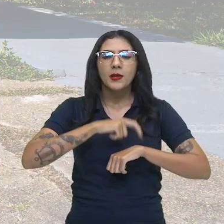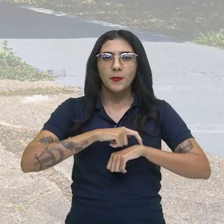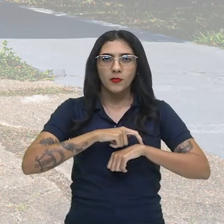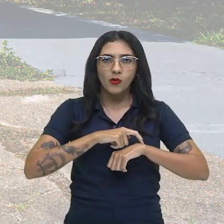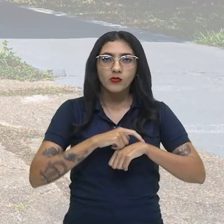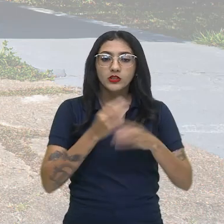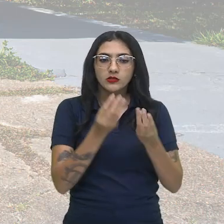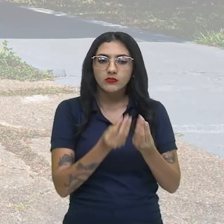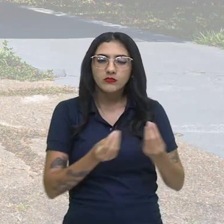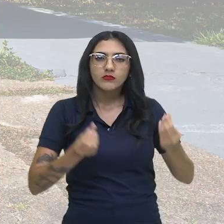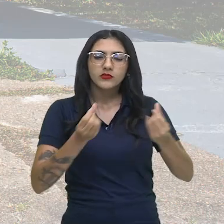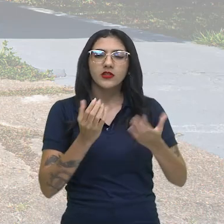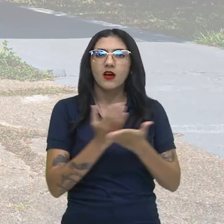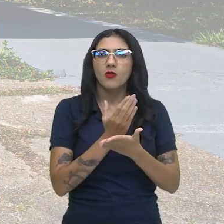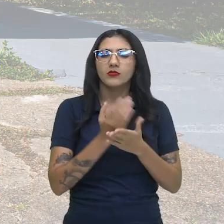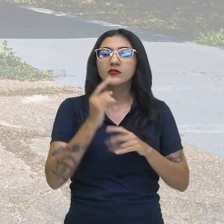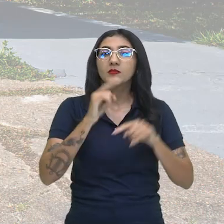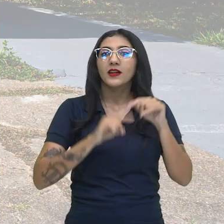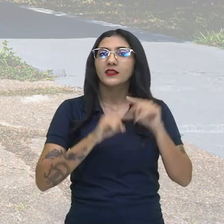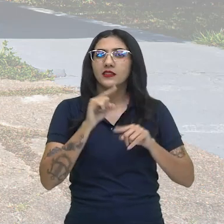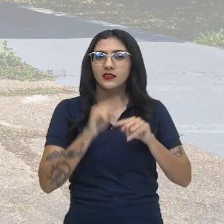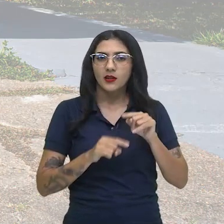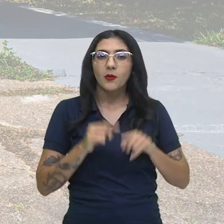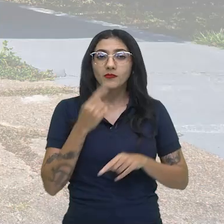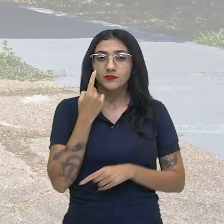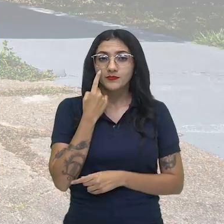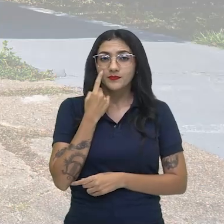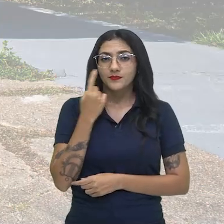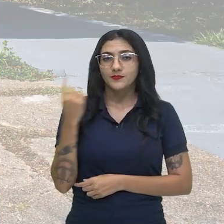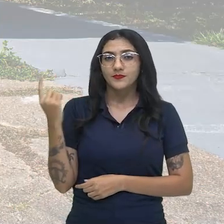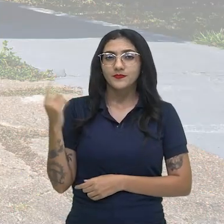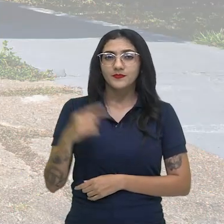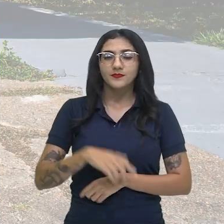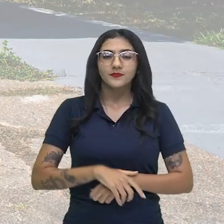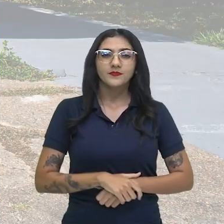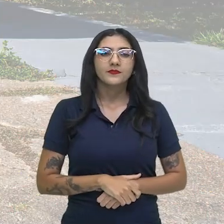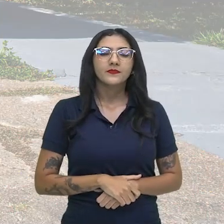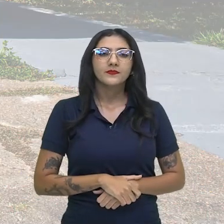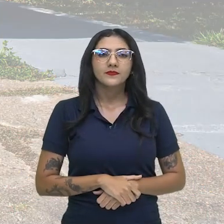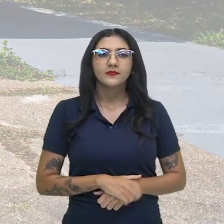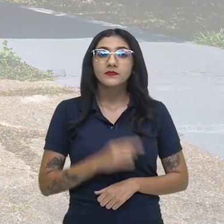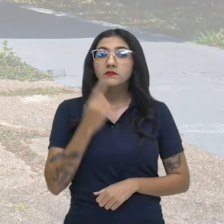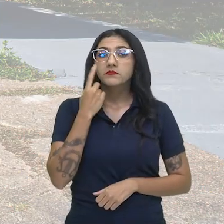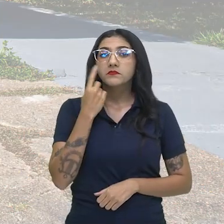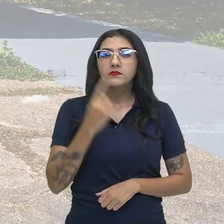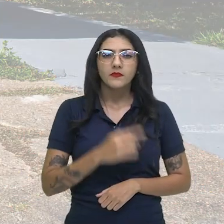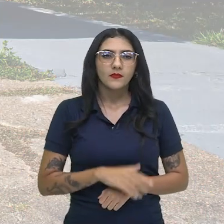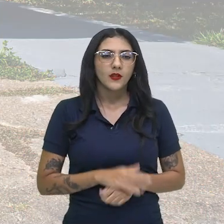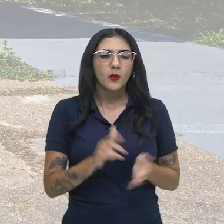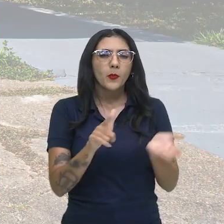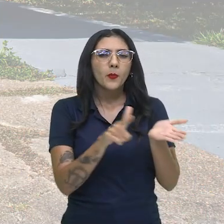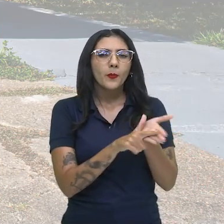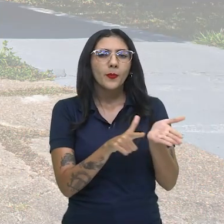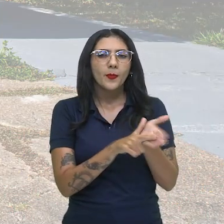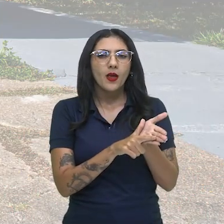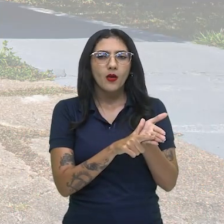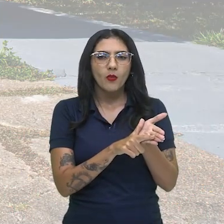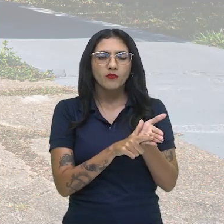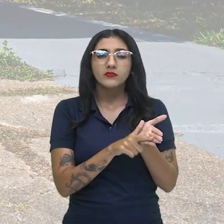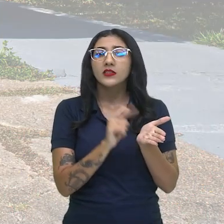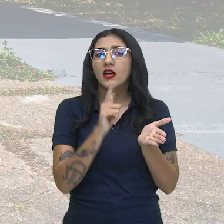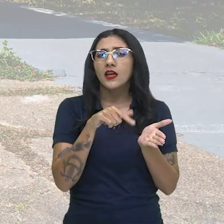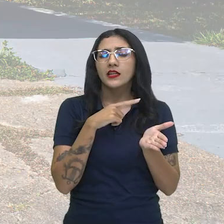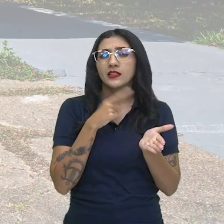alguns materiais quando eles são jogados na natureza. Veja só, nós temos aí, vamos começar, olha, o papel. O papel, ele